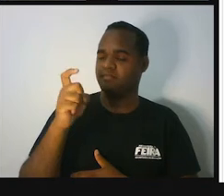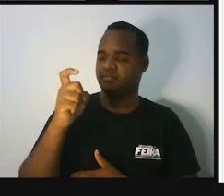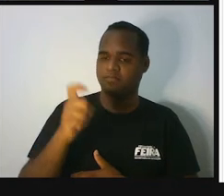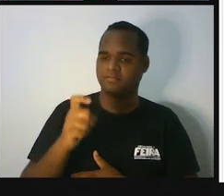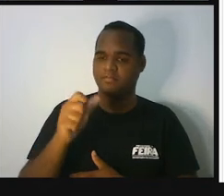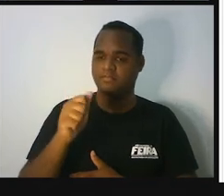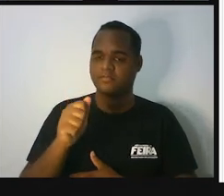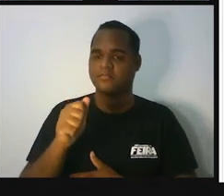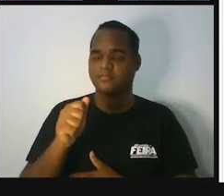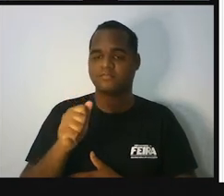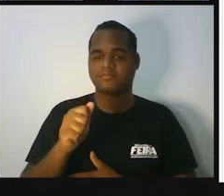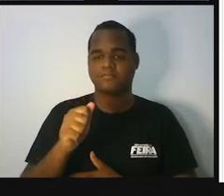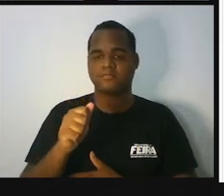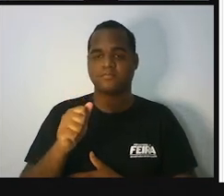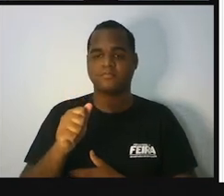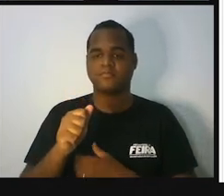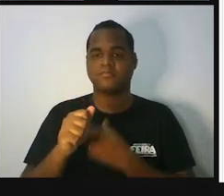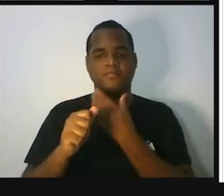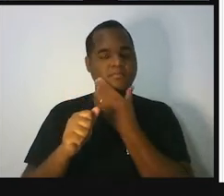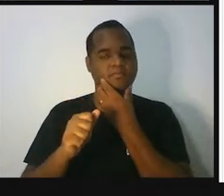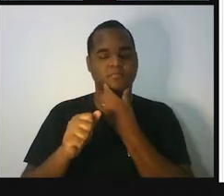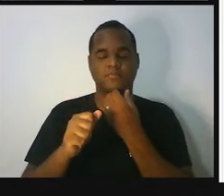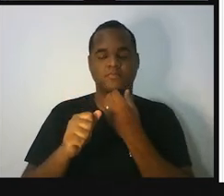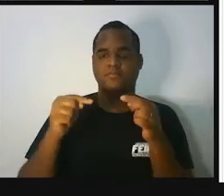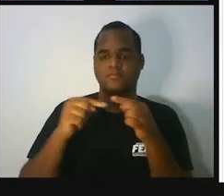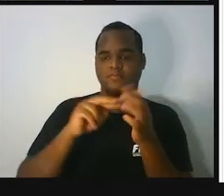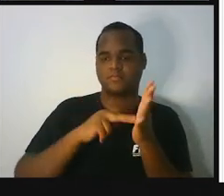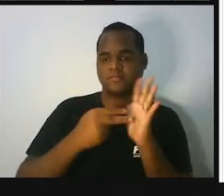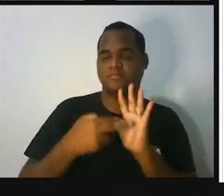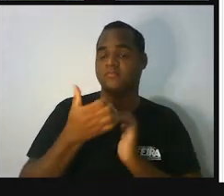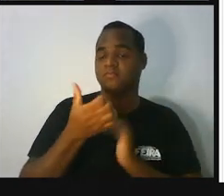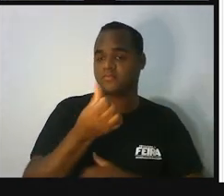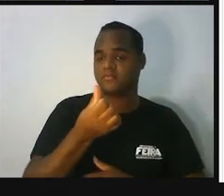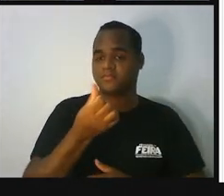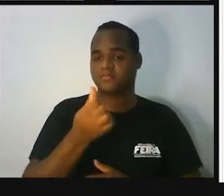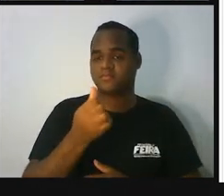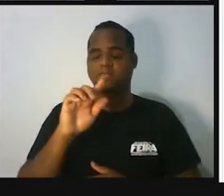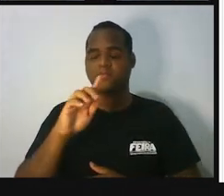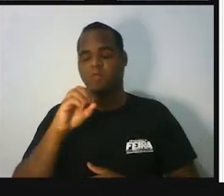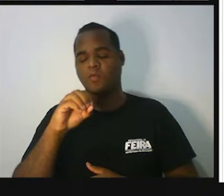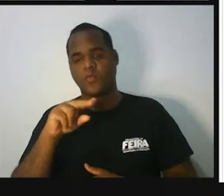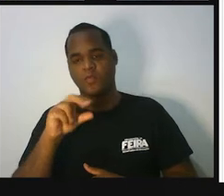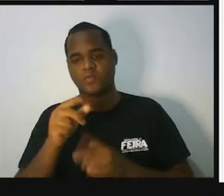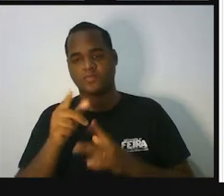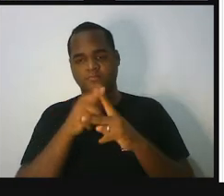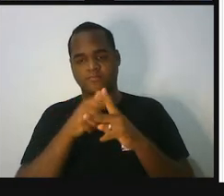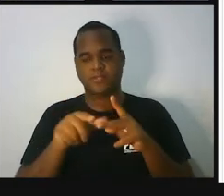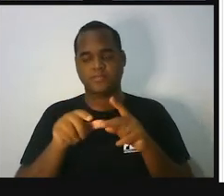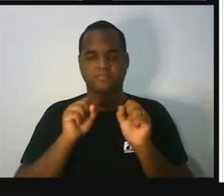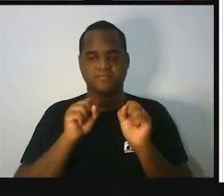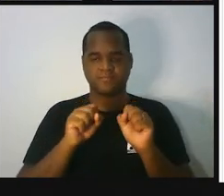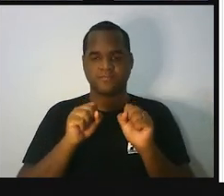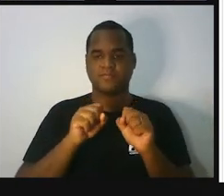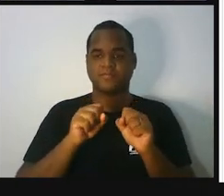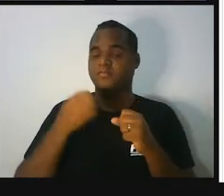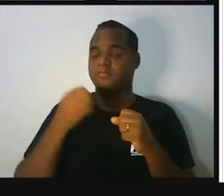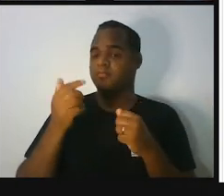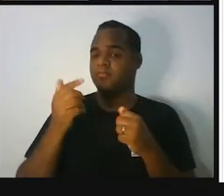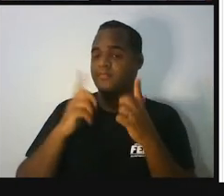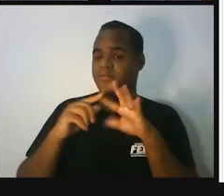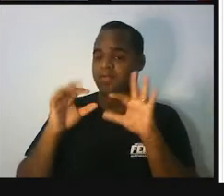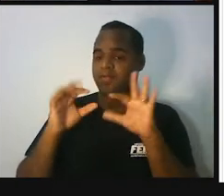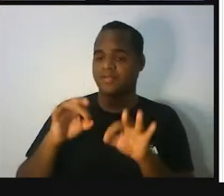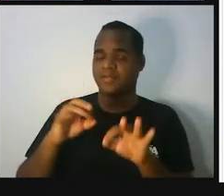do hexágono significa 6. Gono, você já sabe que é ângulo. Ou seja,